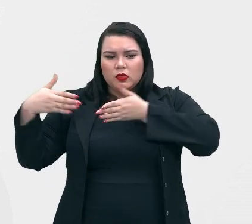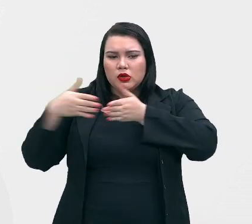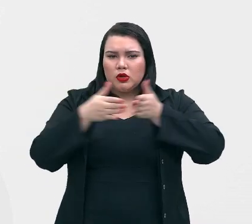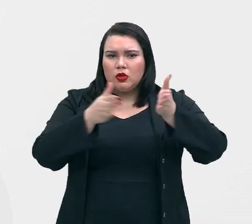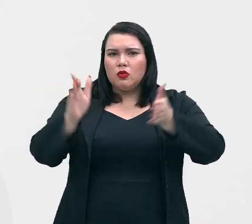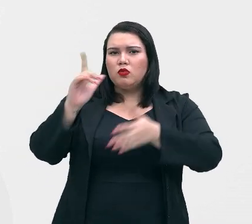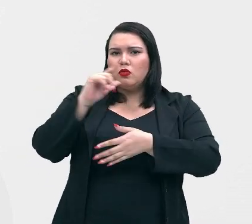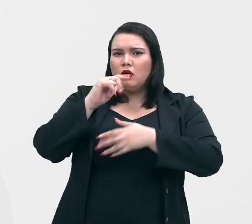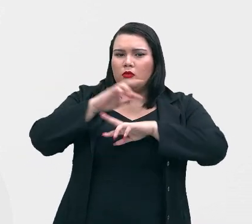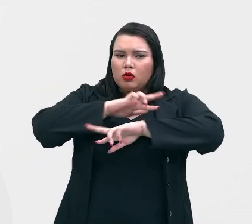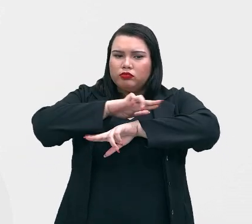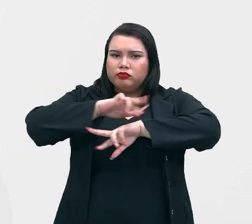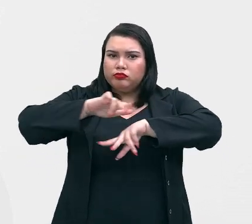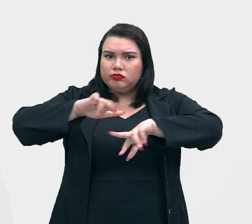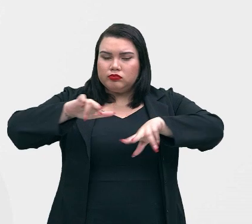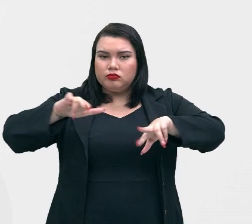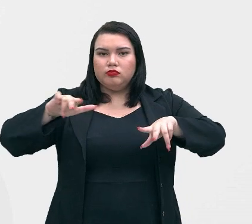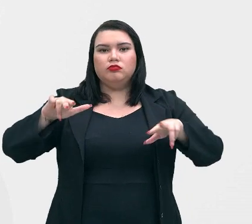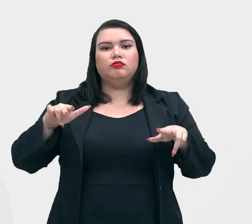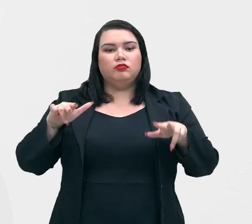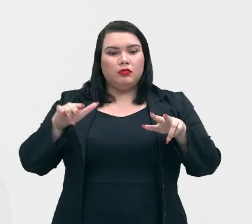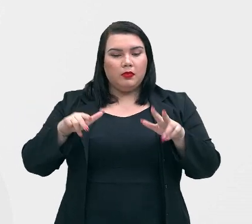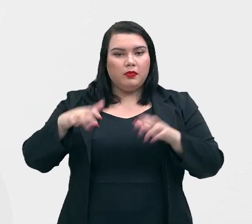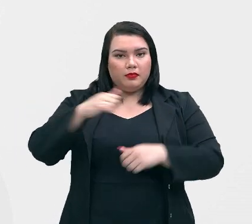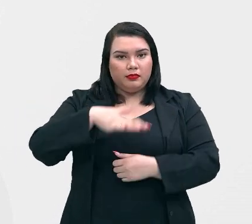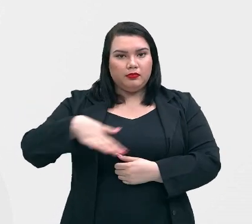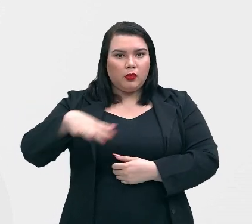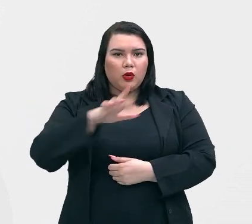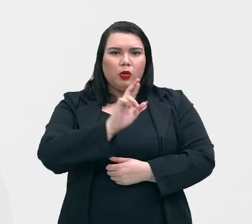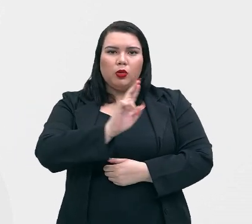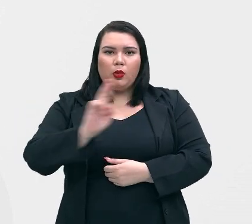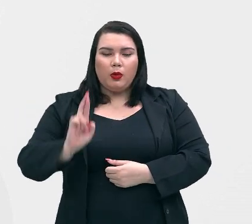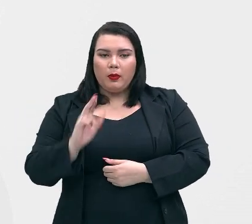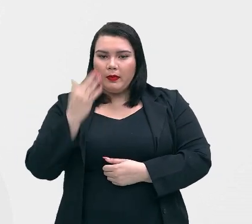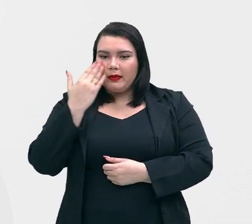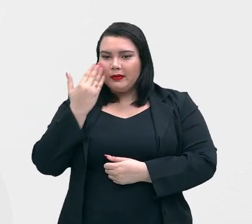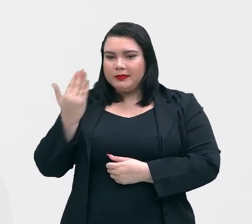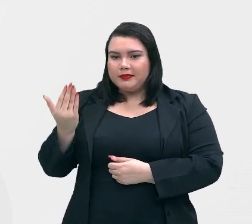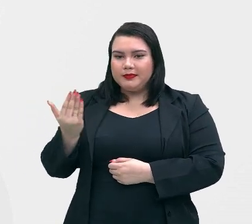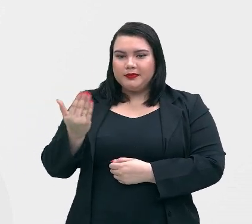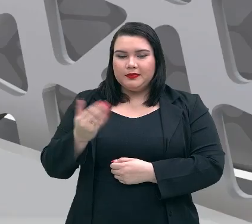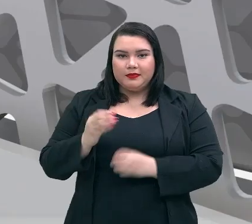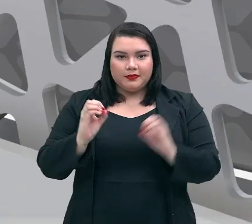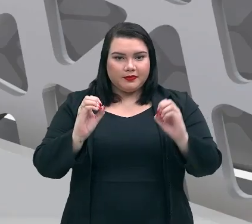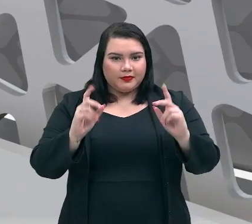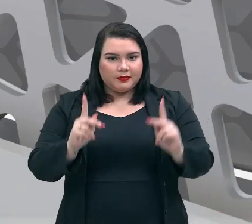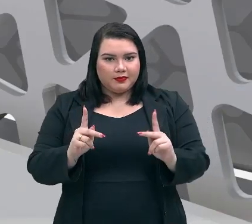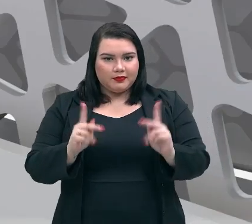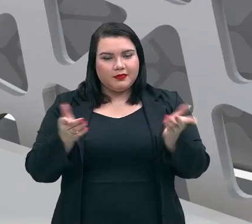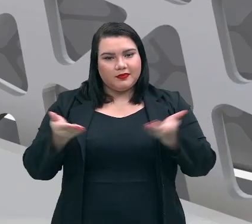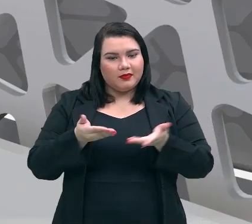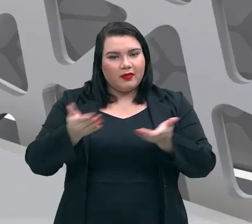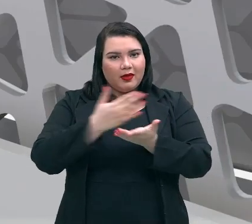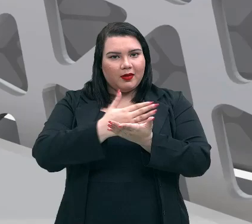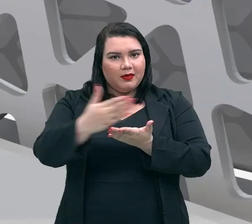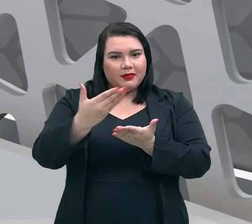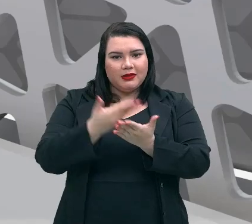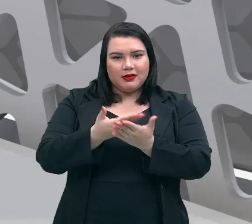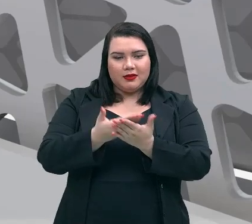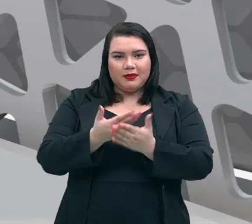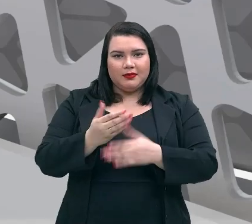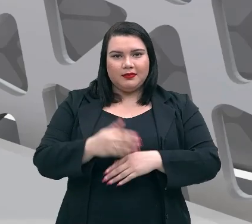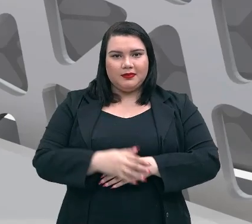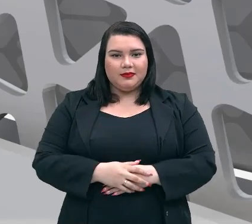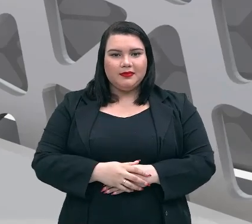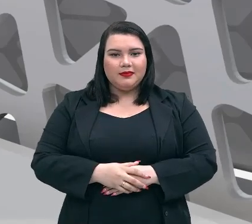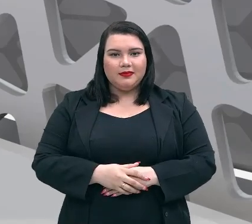Brasil. Nós vamos estudar, gente, a parte da hidrografia, tá certo? Então, vamos agora para o nosso